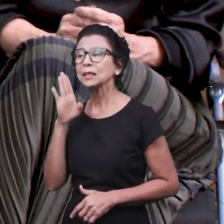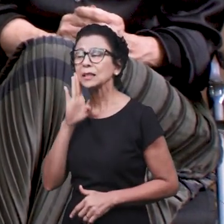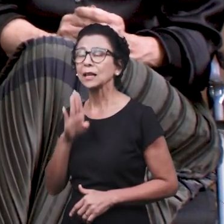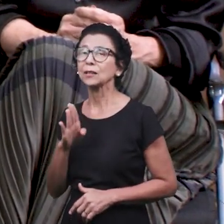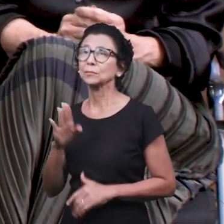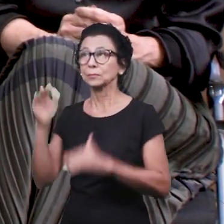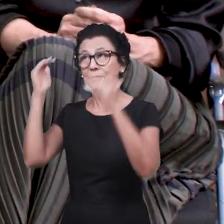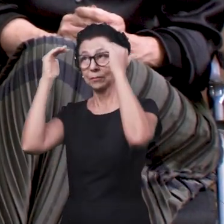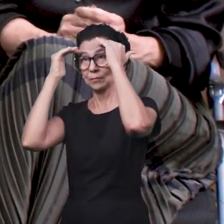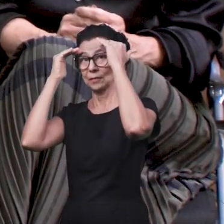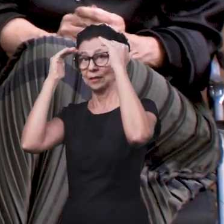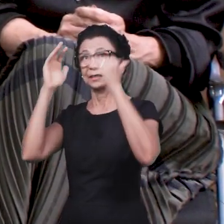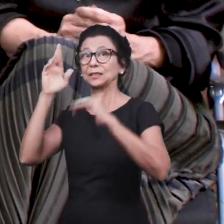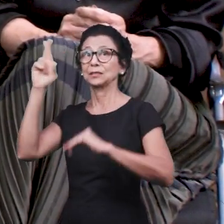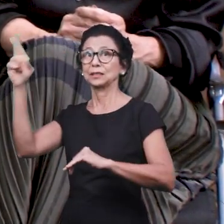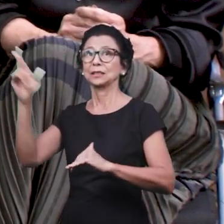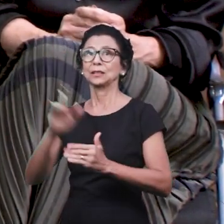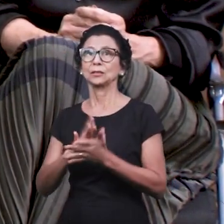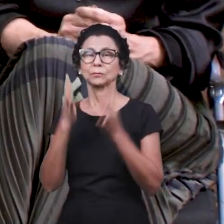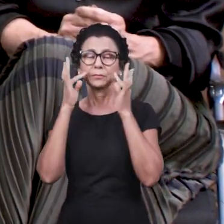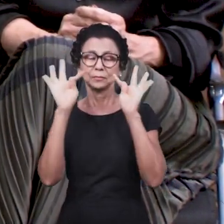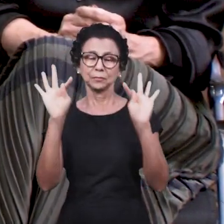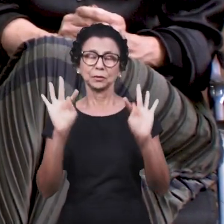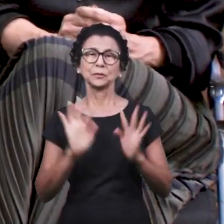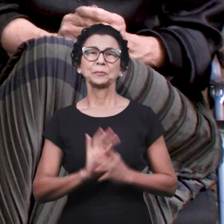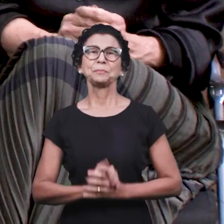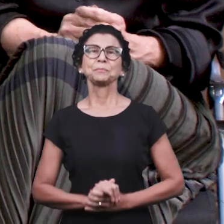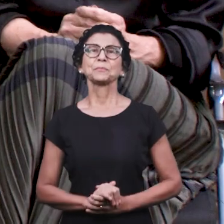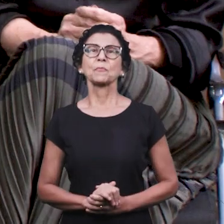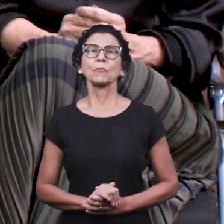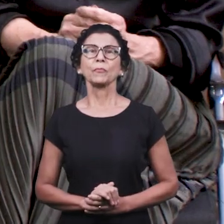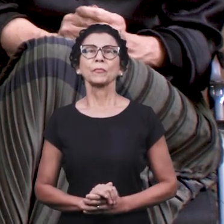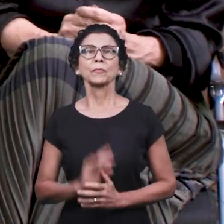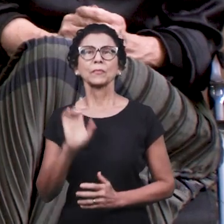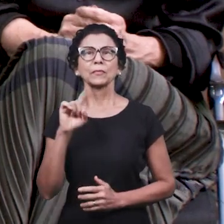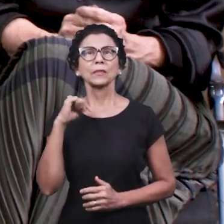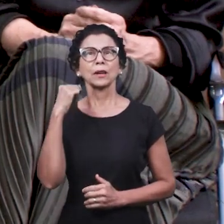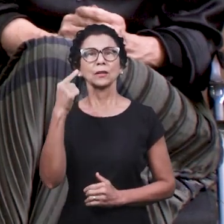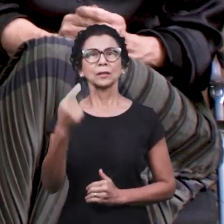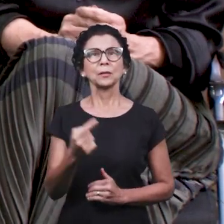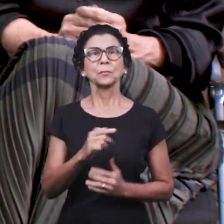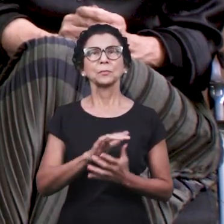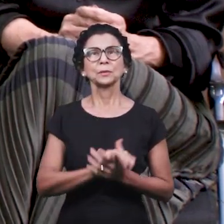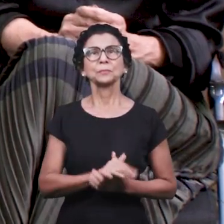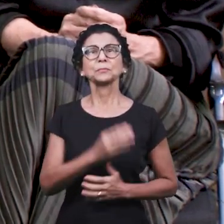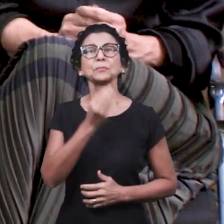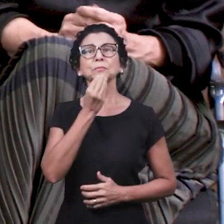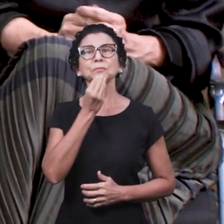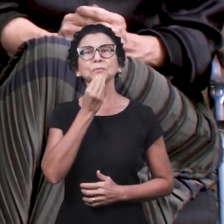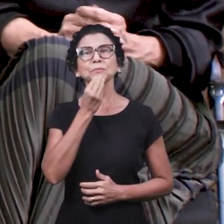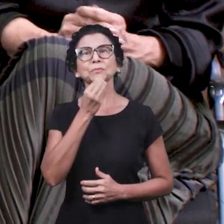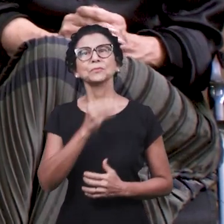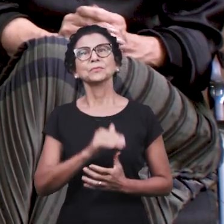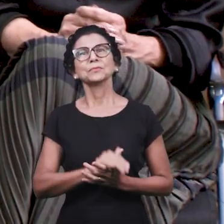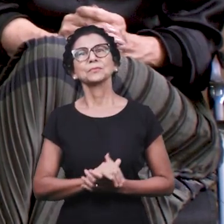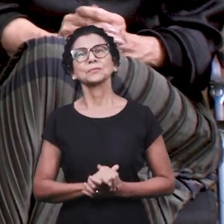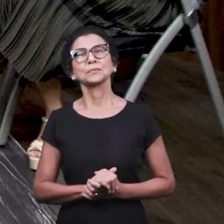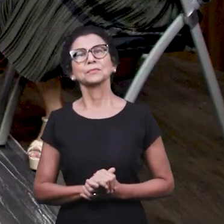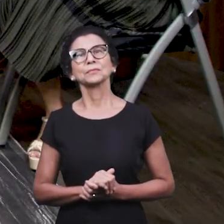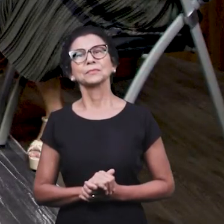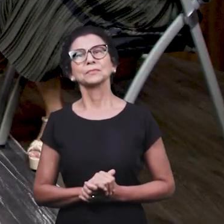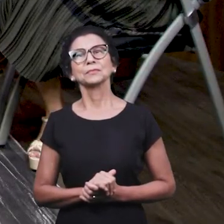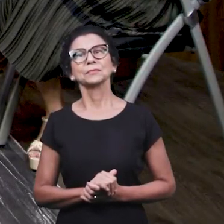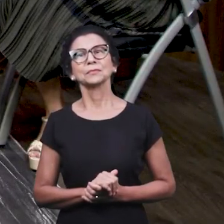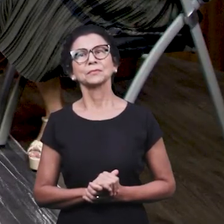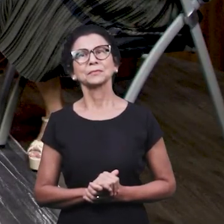Senhor e eu ali guardava meu testemunho e ficava. Até que depois surgiu também a oportunidade, eu fui aceita para